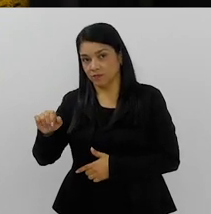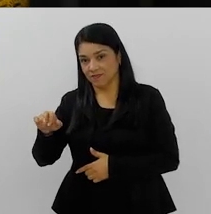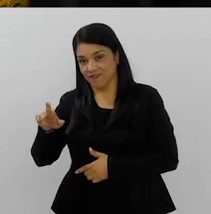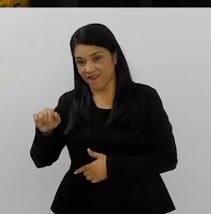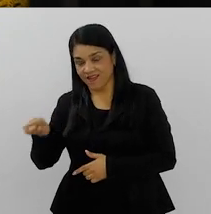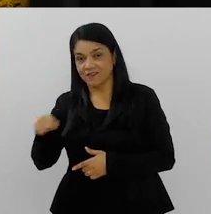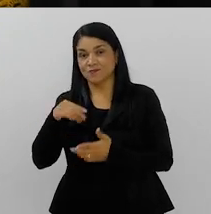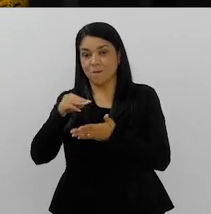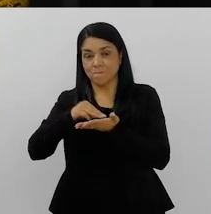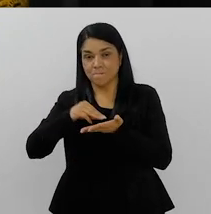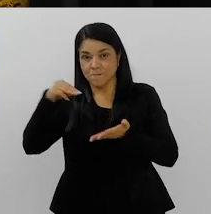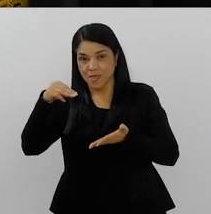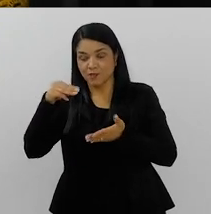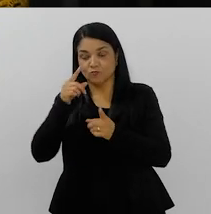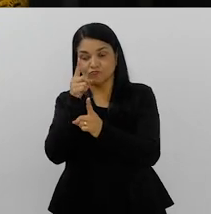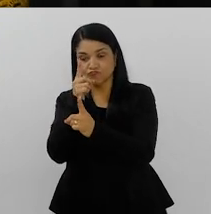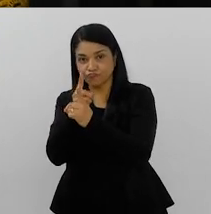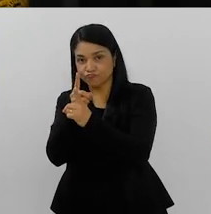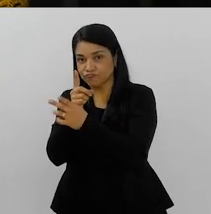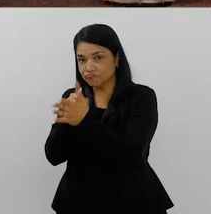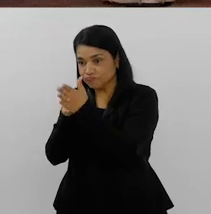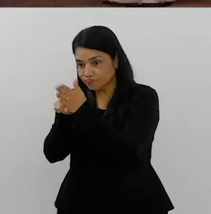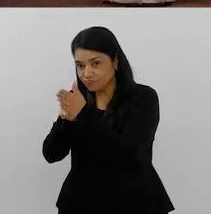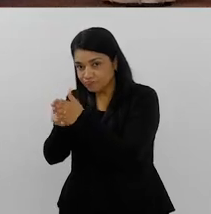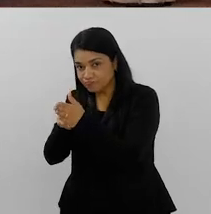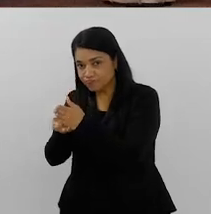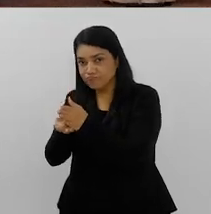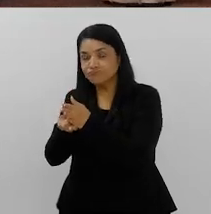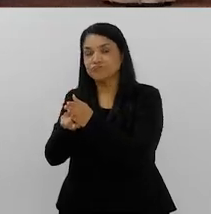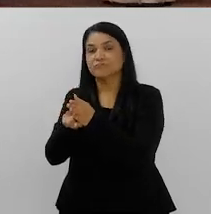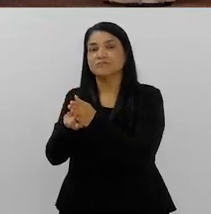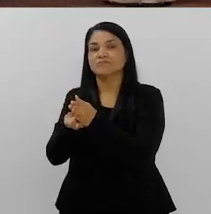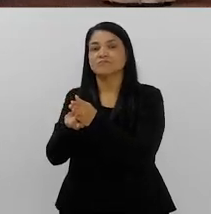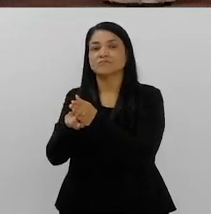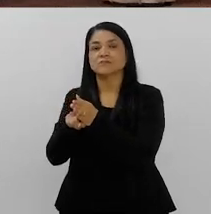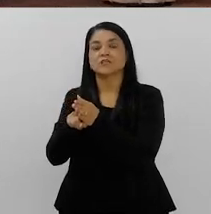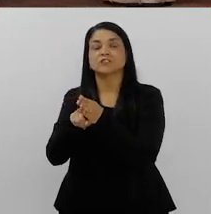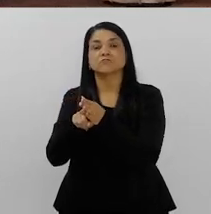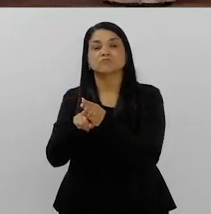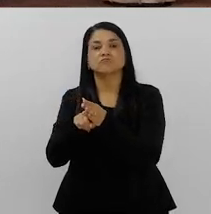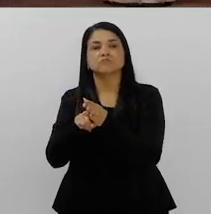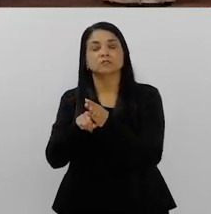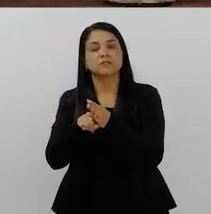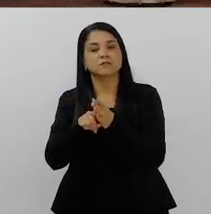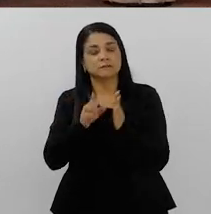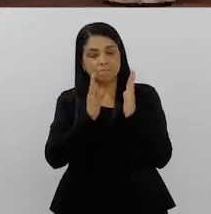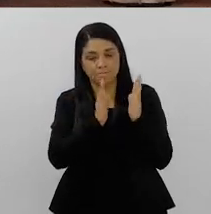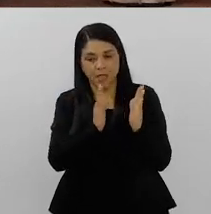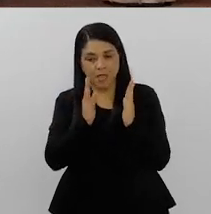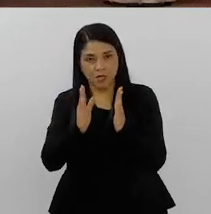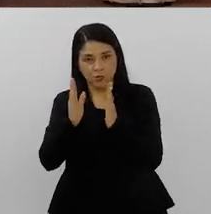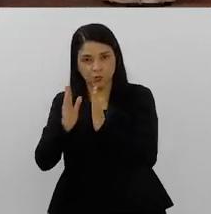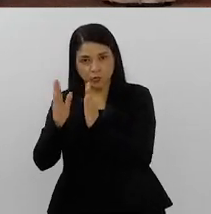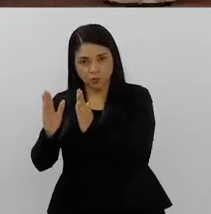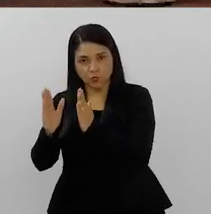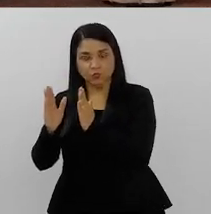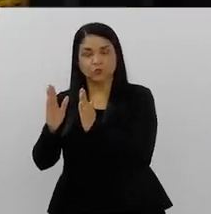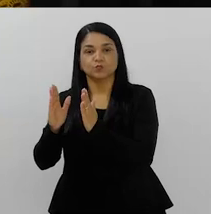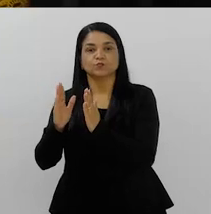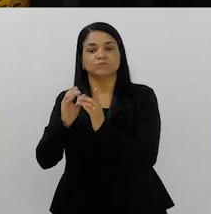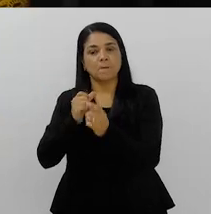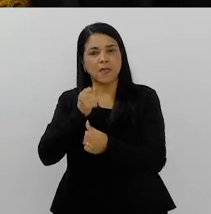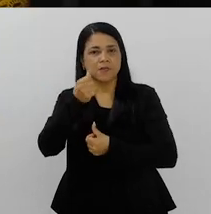precoce são métodos diagnósticos que devem ser realizados né de acordo com uma periodicidade